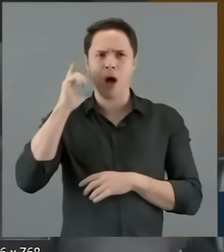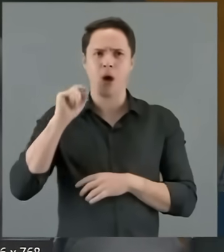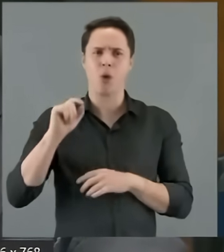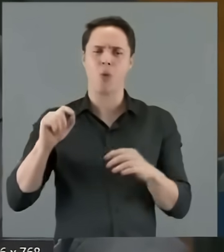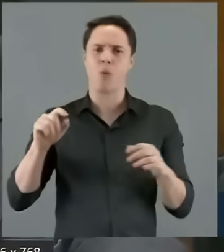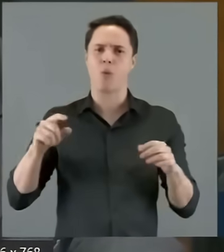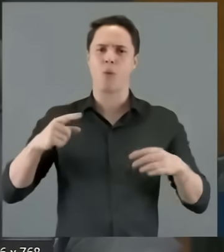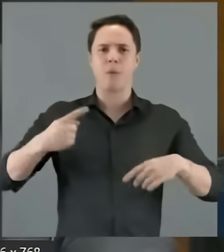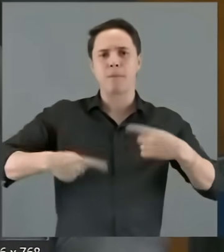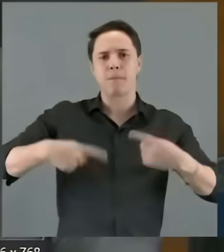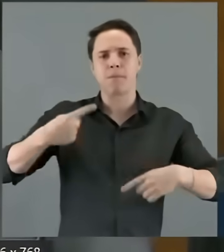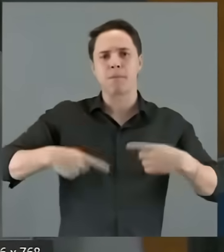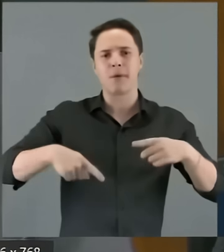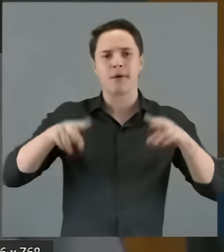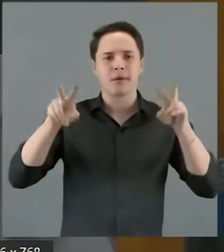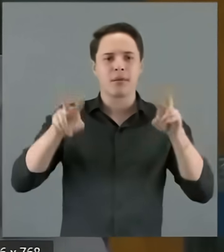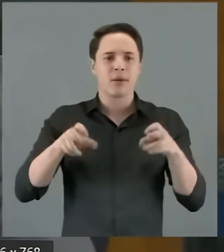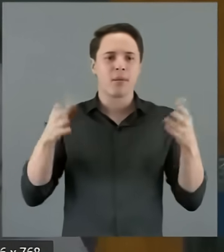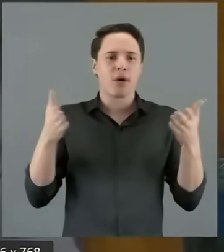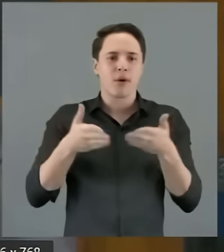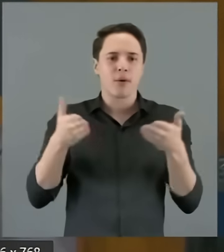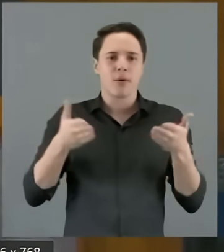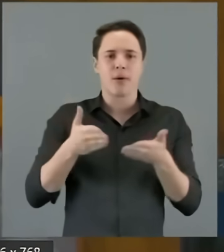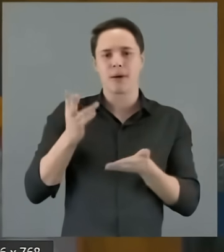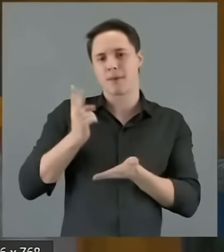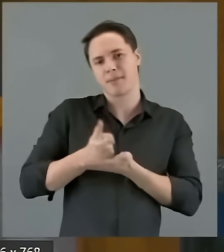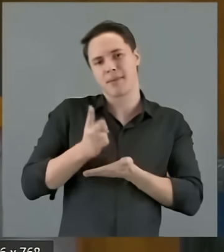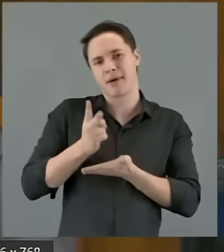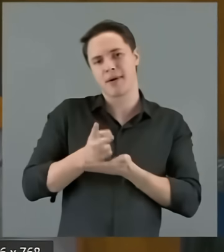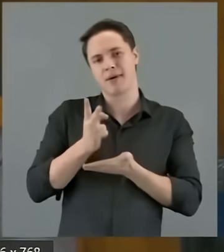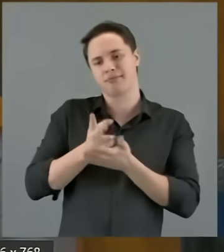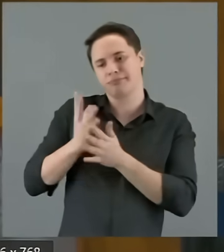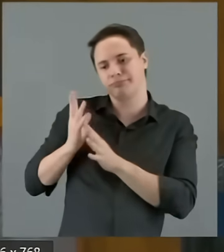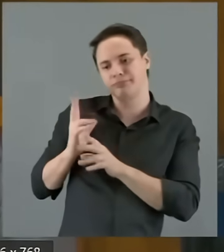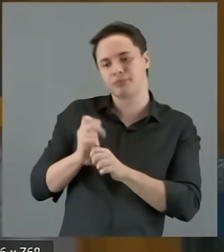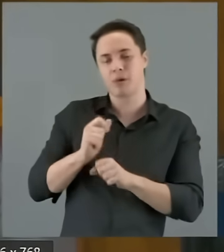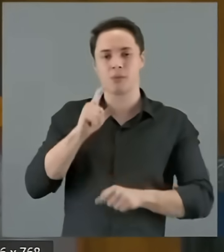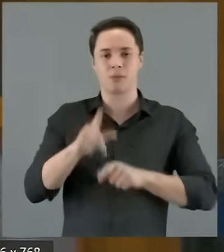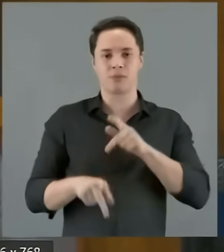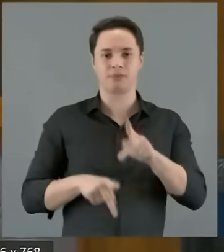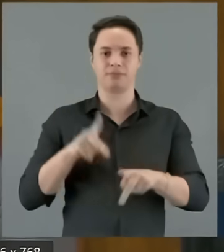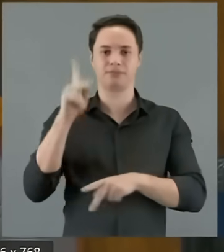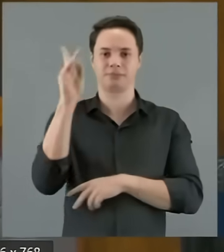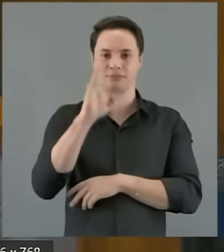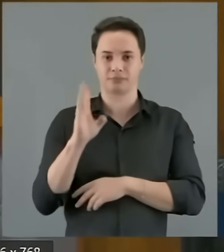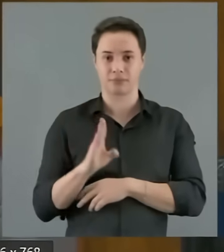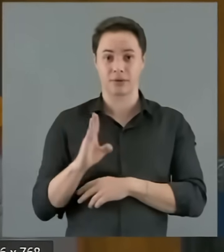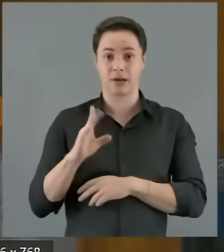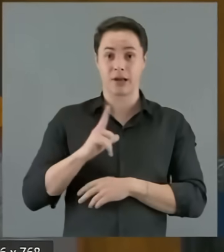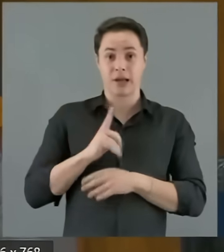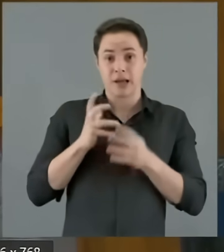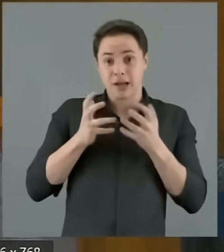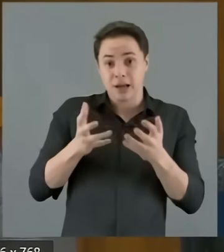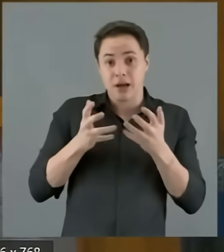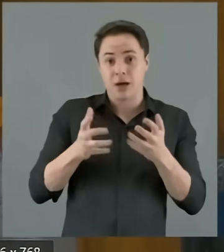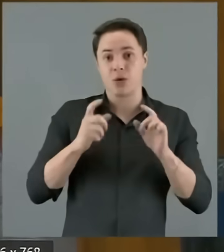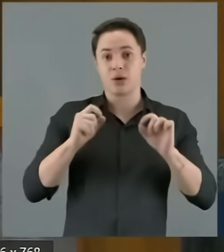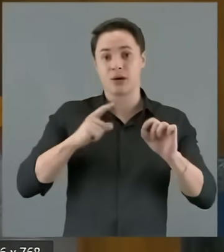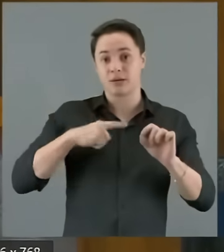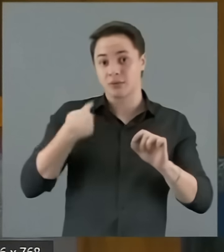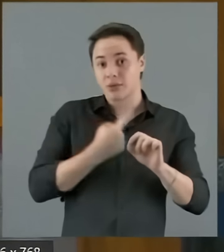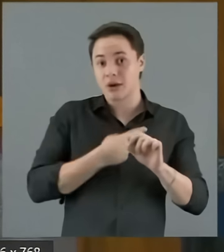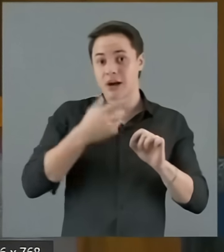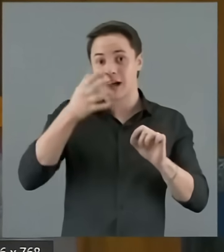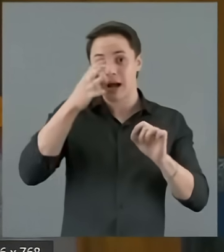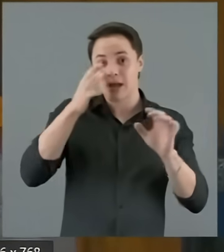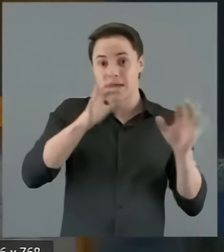o mesmo discurso, a gente tem que fazer o mesmo reparo. Eu acho que a população brasileira quer de nós atenção ao que de fato